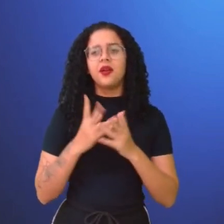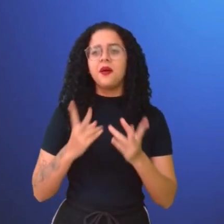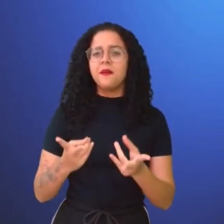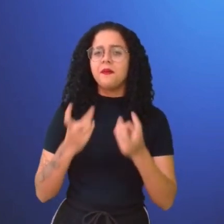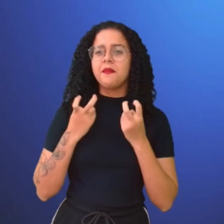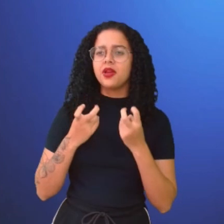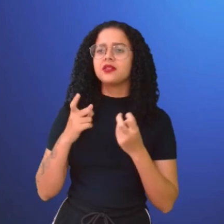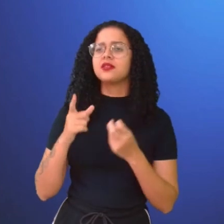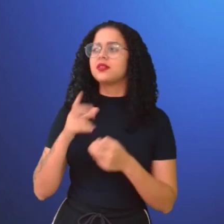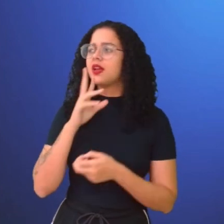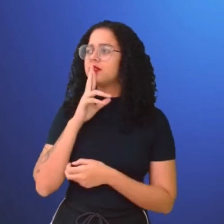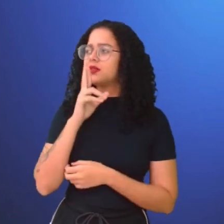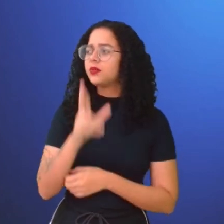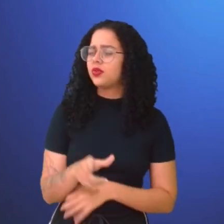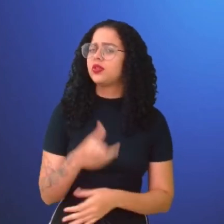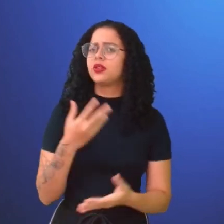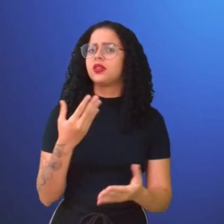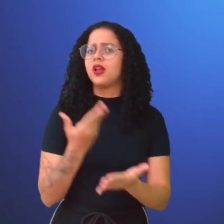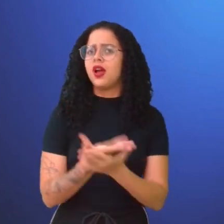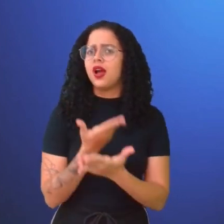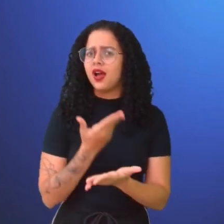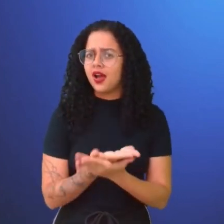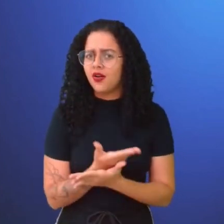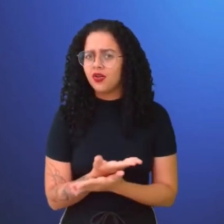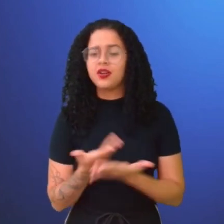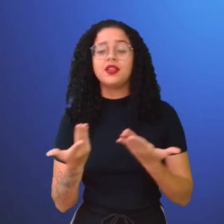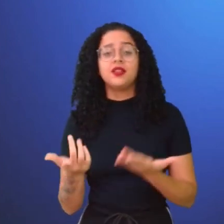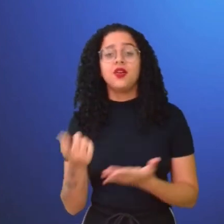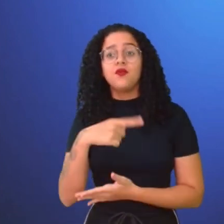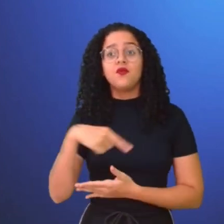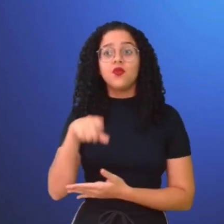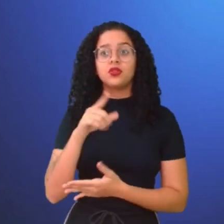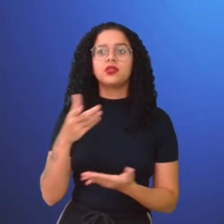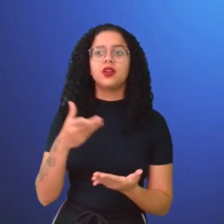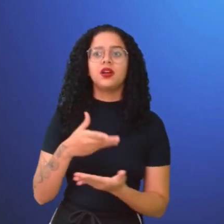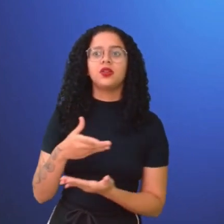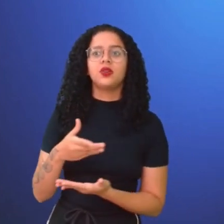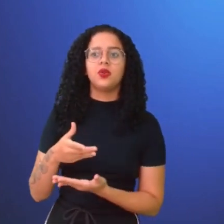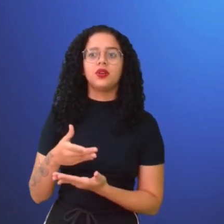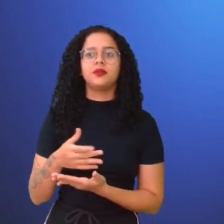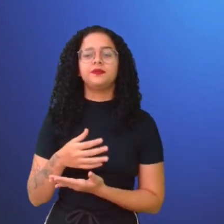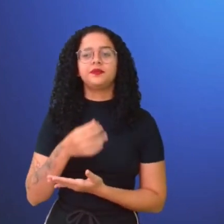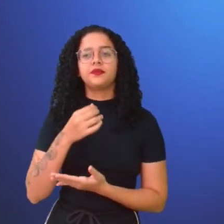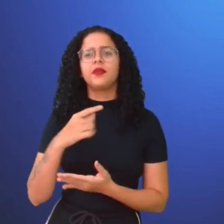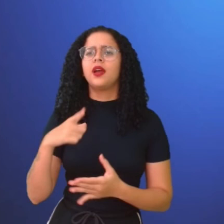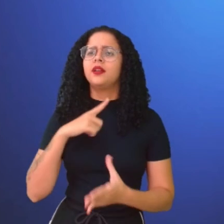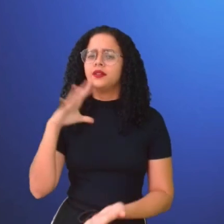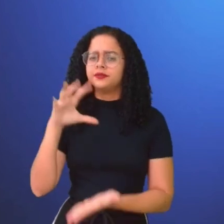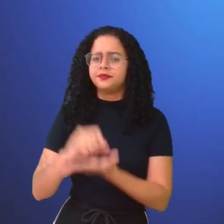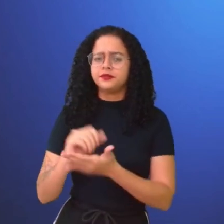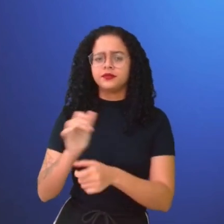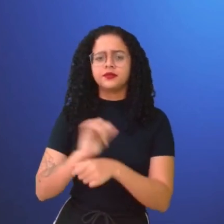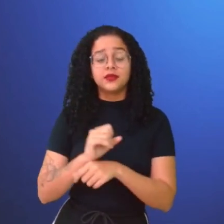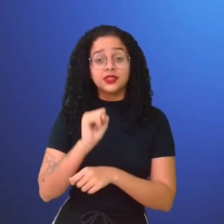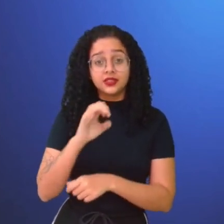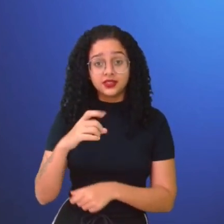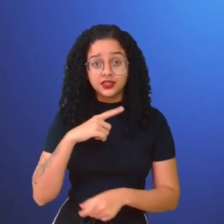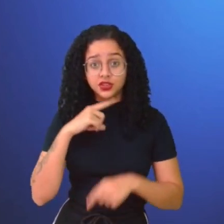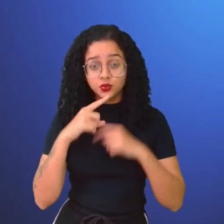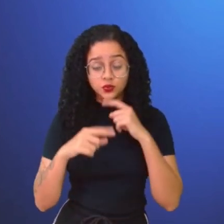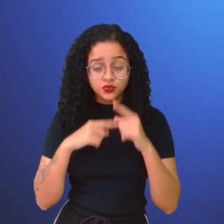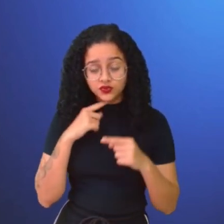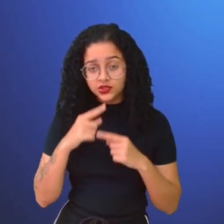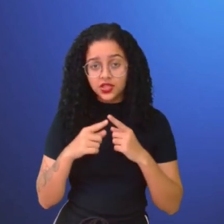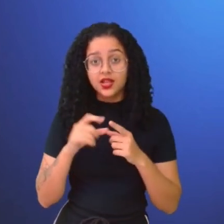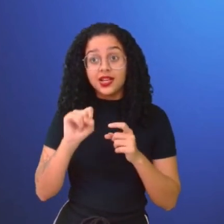ele foi respondido na aula, né? E aí fica para vocês. Essa aula fica no YouTube, gente. Então, se ficou alguma dúvida,